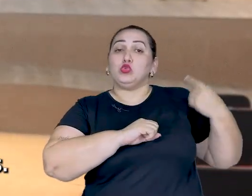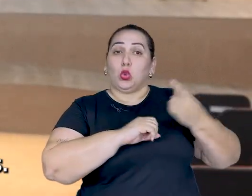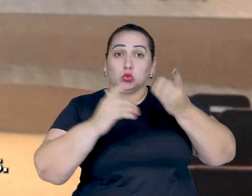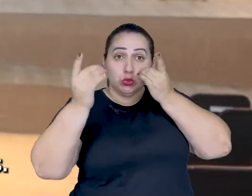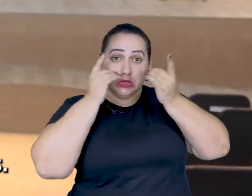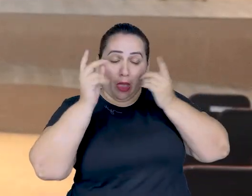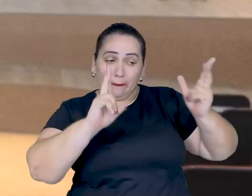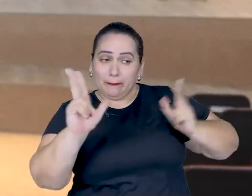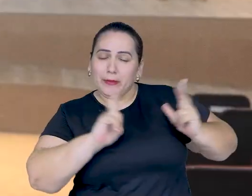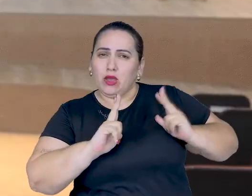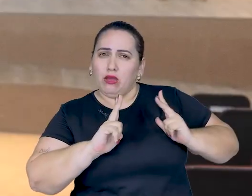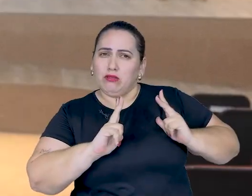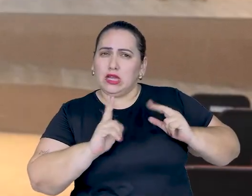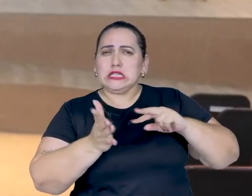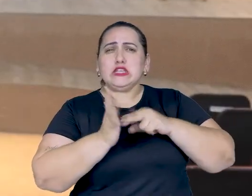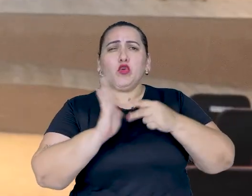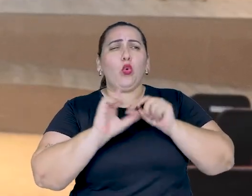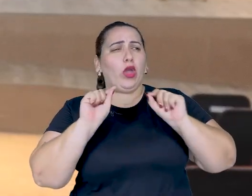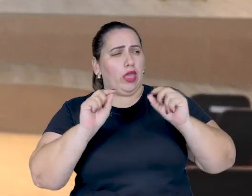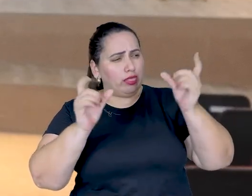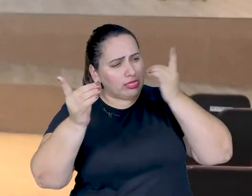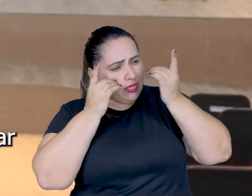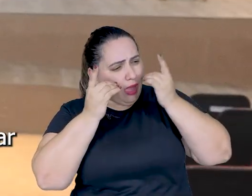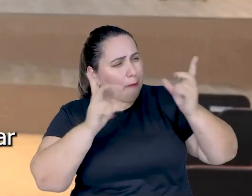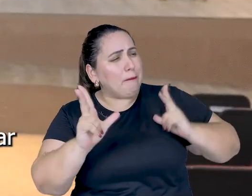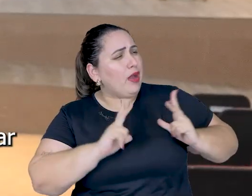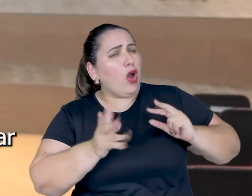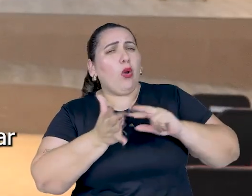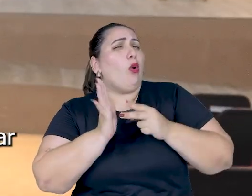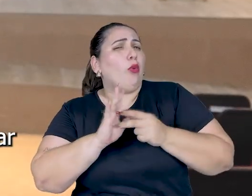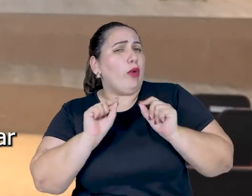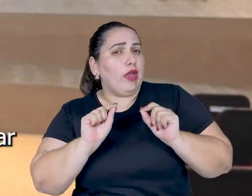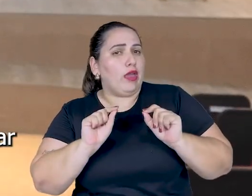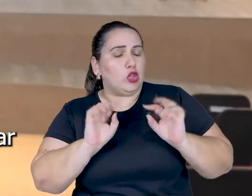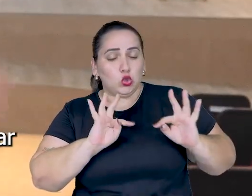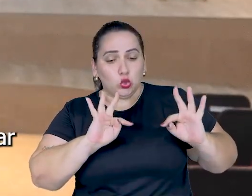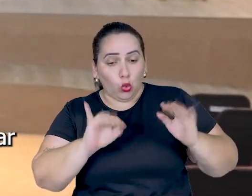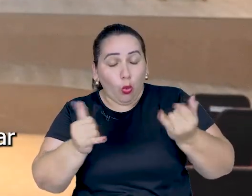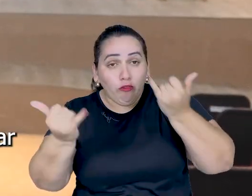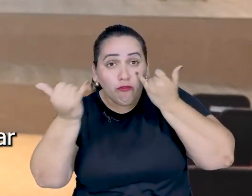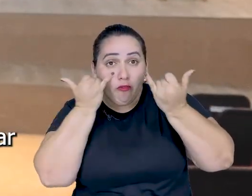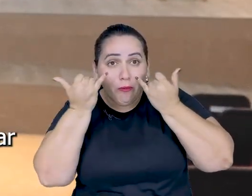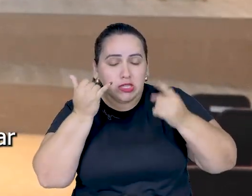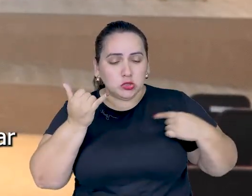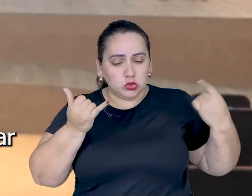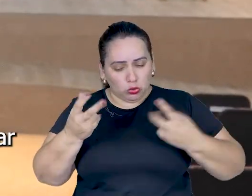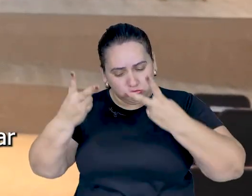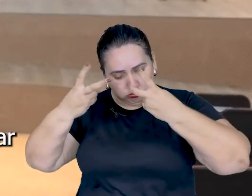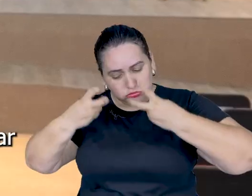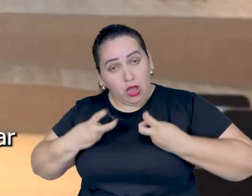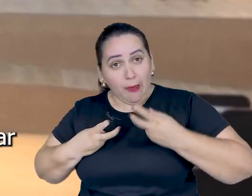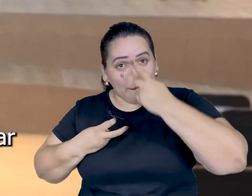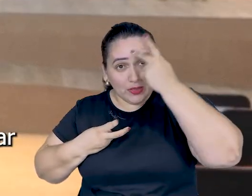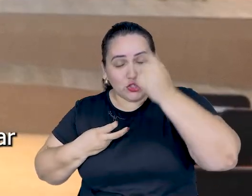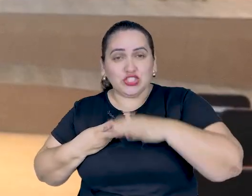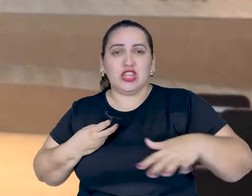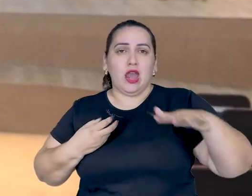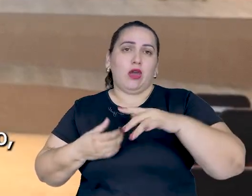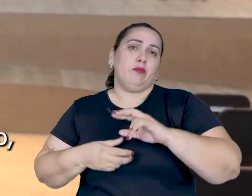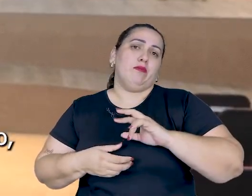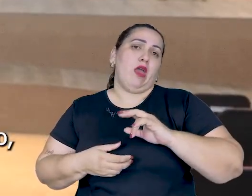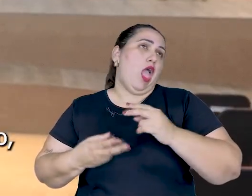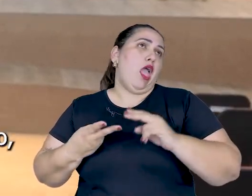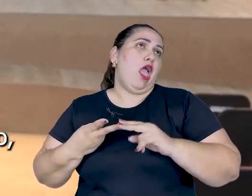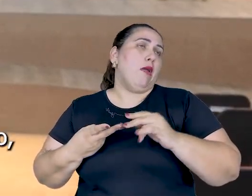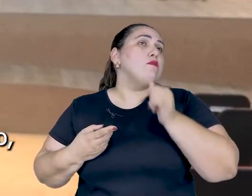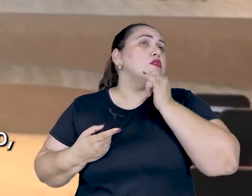dados pessoais. E o que são dados pessoais, né? São aqueles dados que podem te identificar ou te tornar identificável.